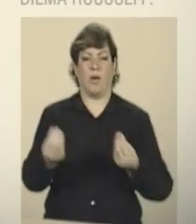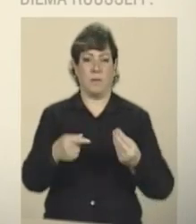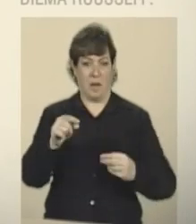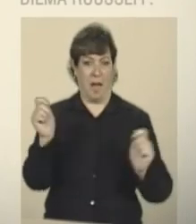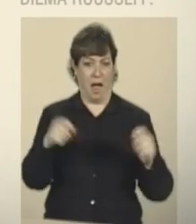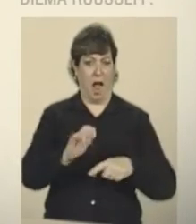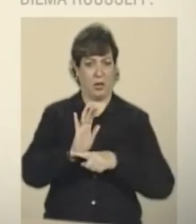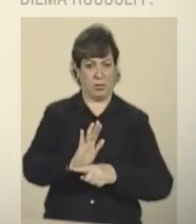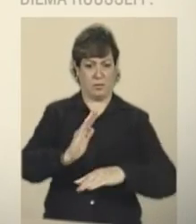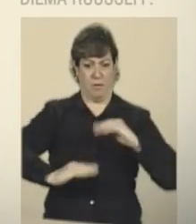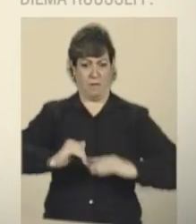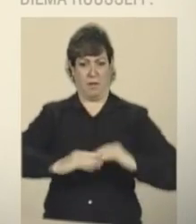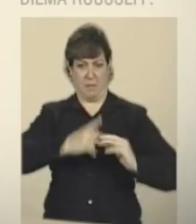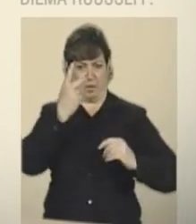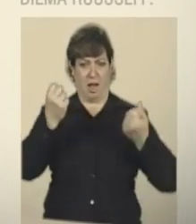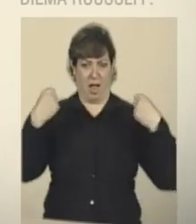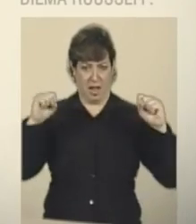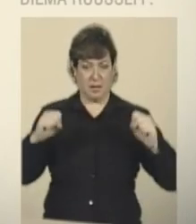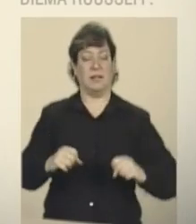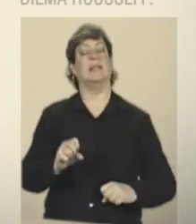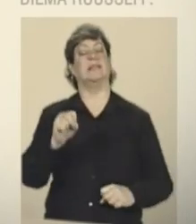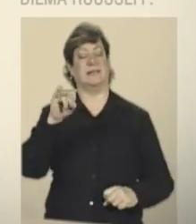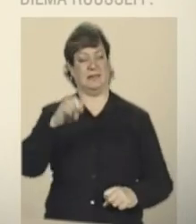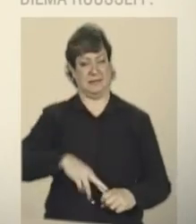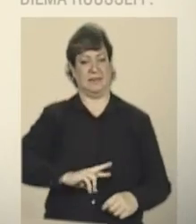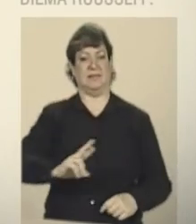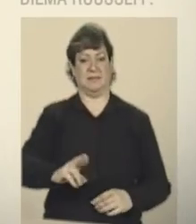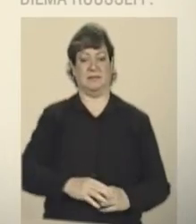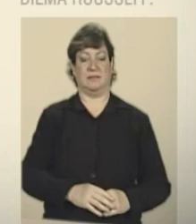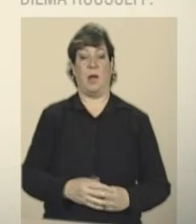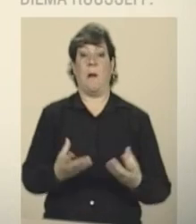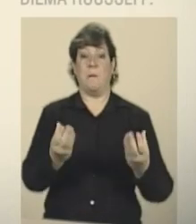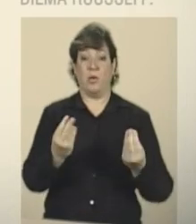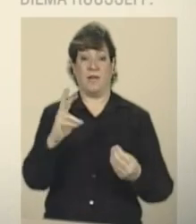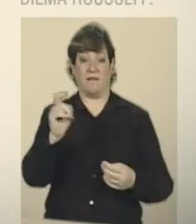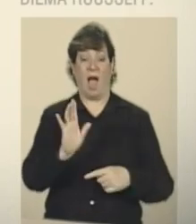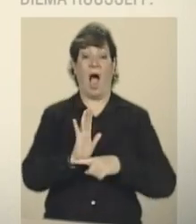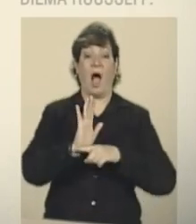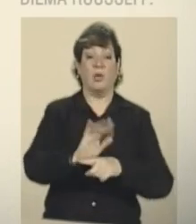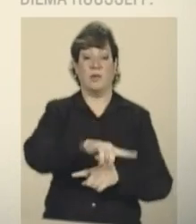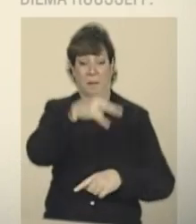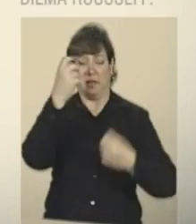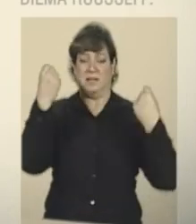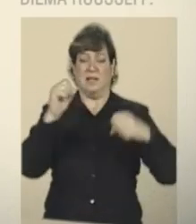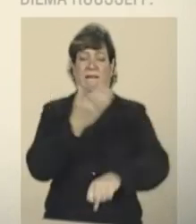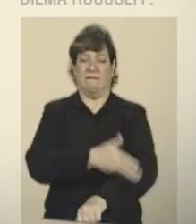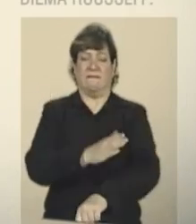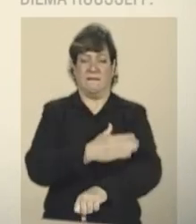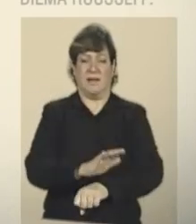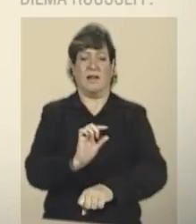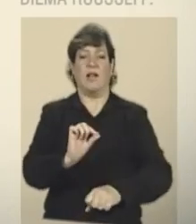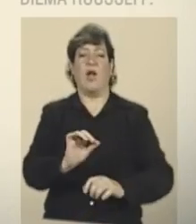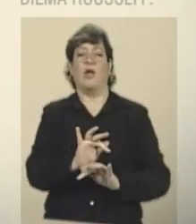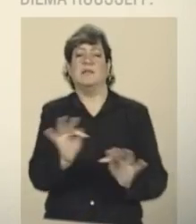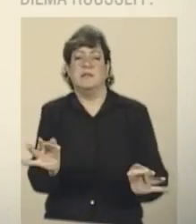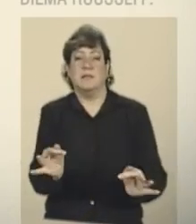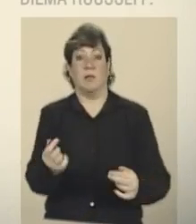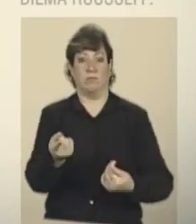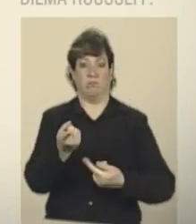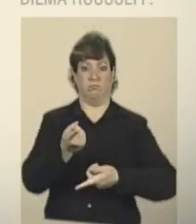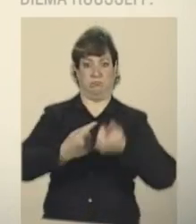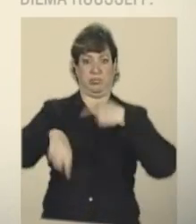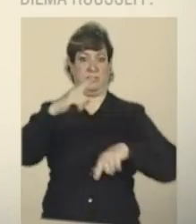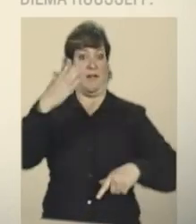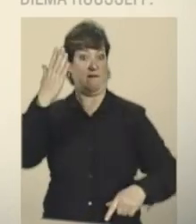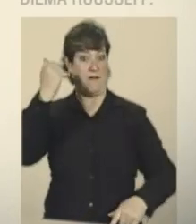a contribui sim em muitos casos ajuda o atleta dar o salto do esporte amador para o